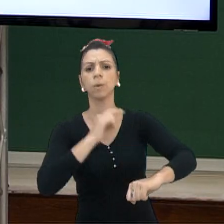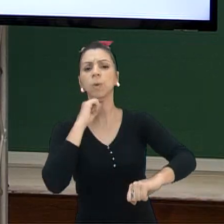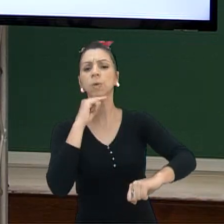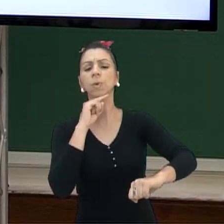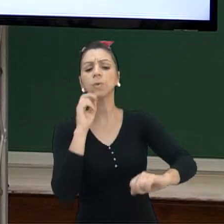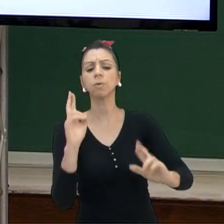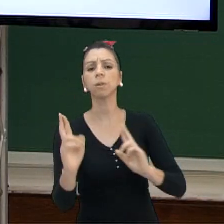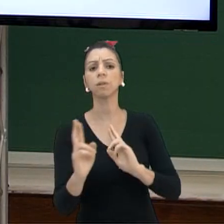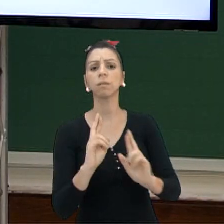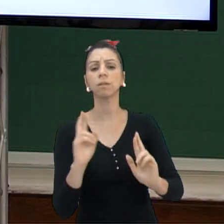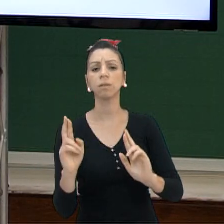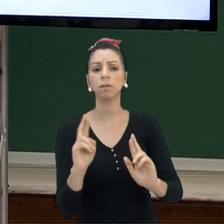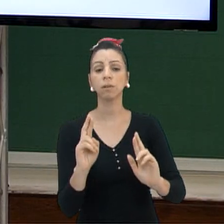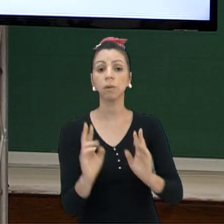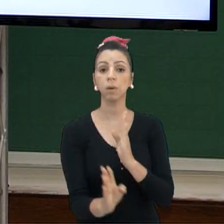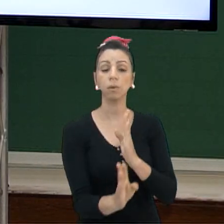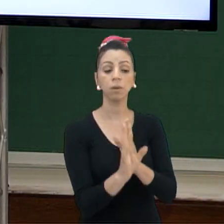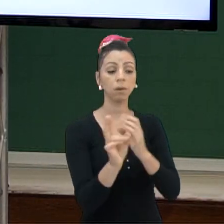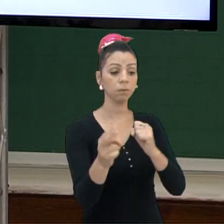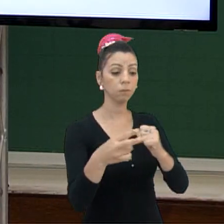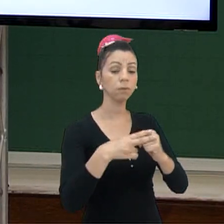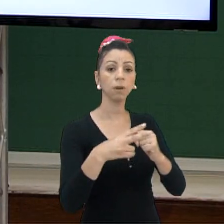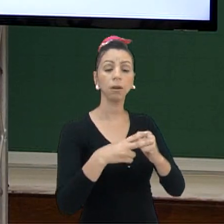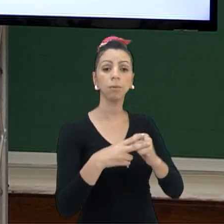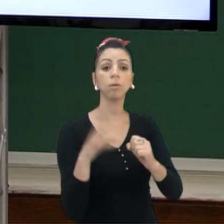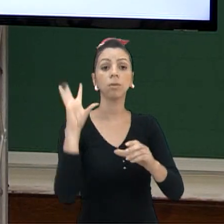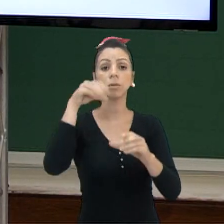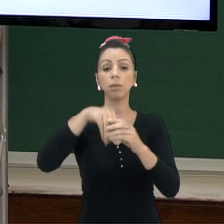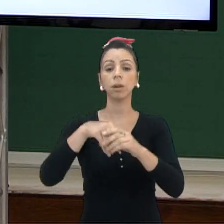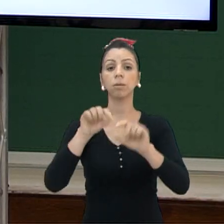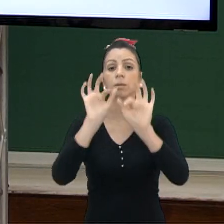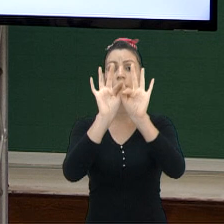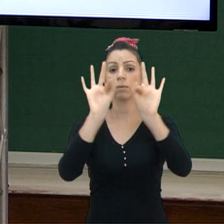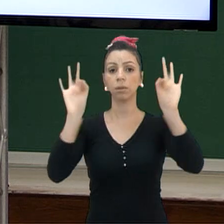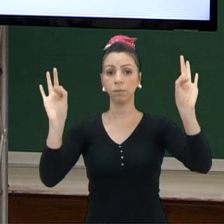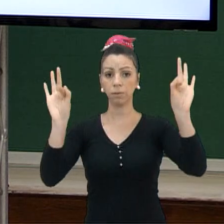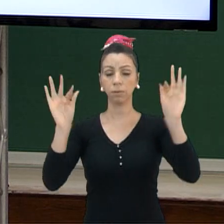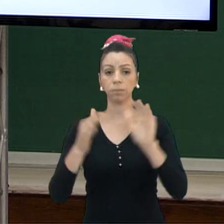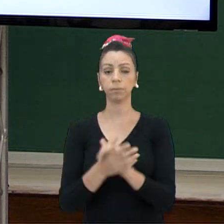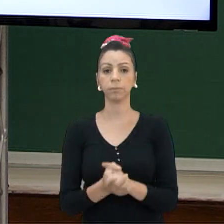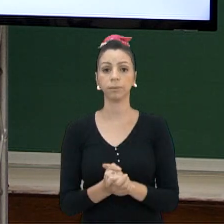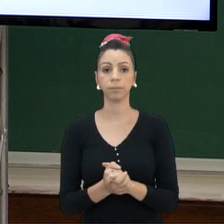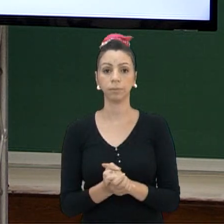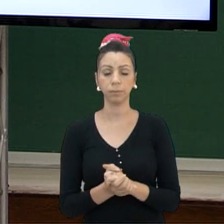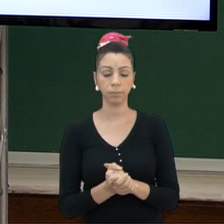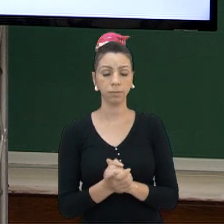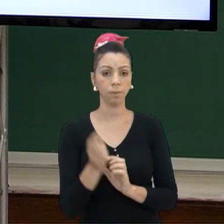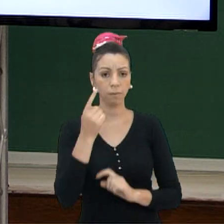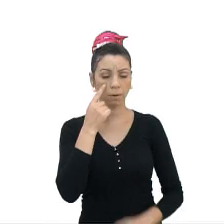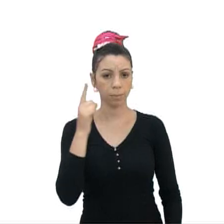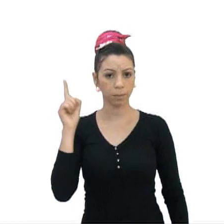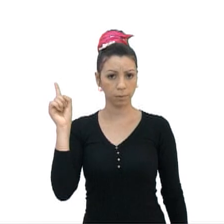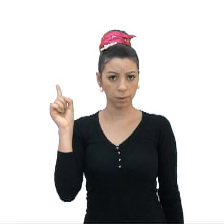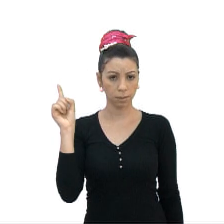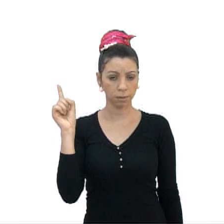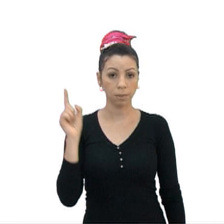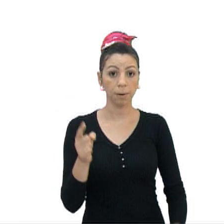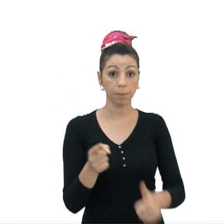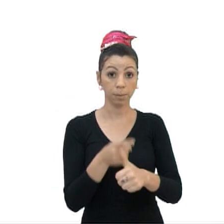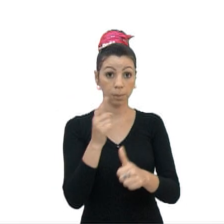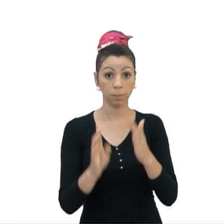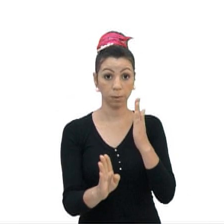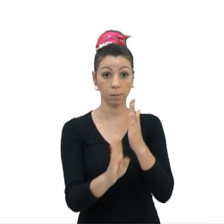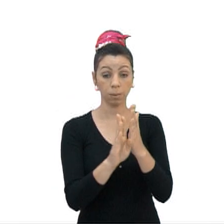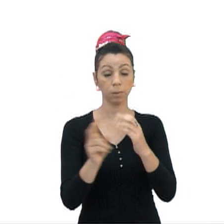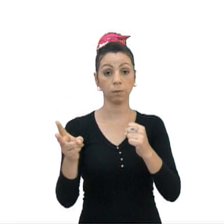com relação a encontrar o verbo em uma frase? Tá? Então, vamos dar uma olhadinha para ver se a gente primeiro encontra os